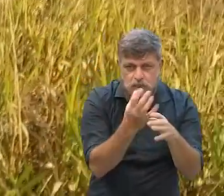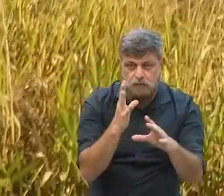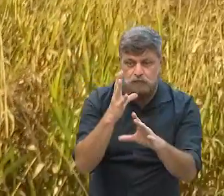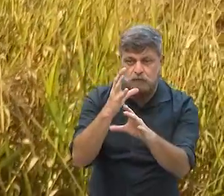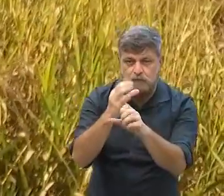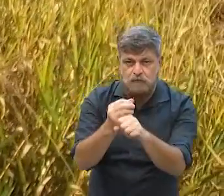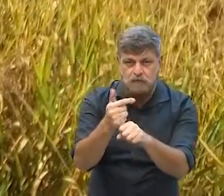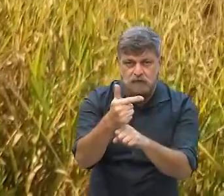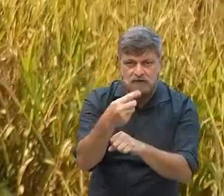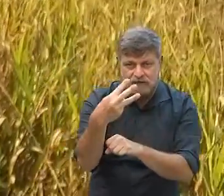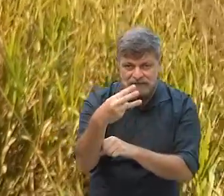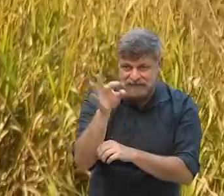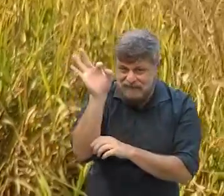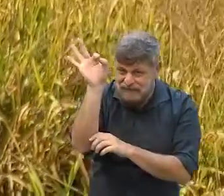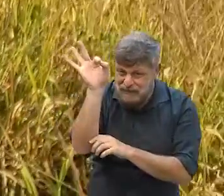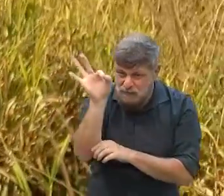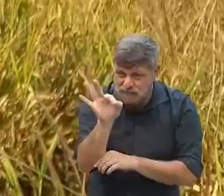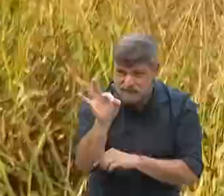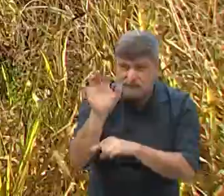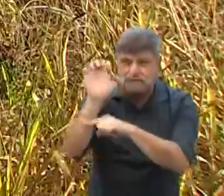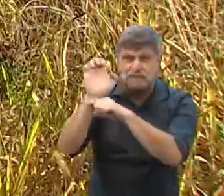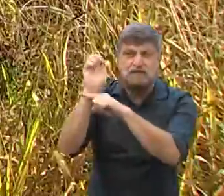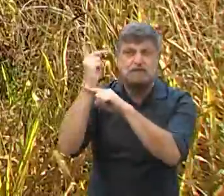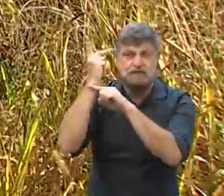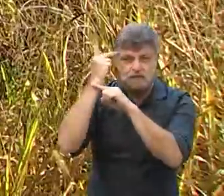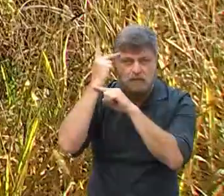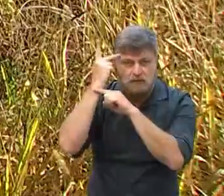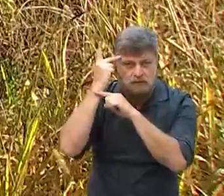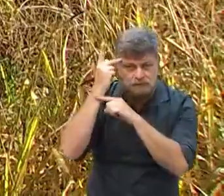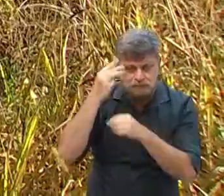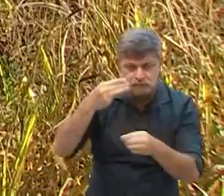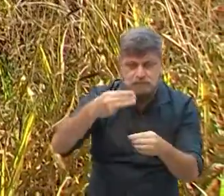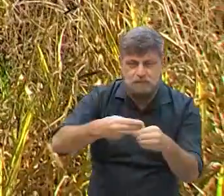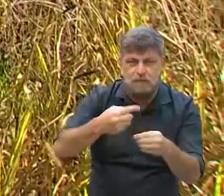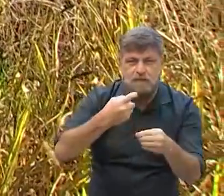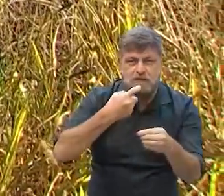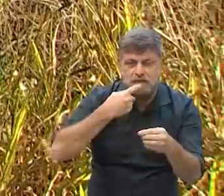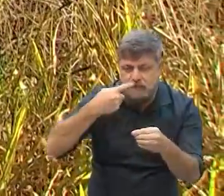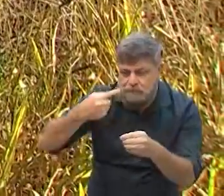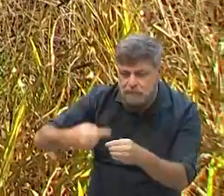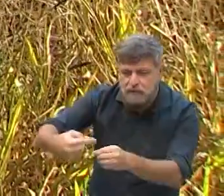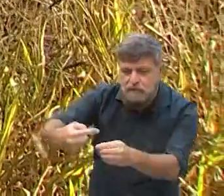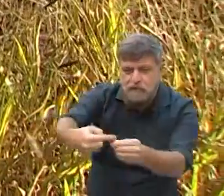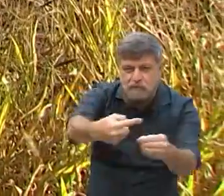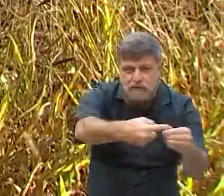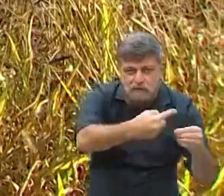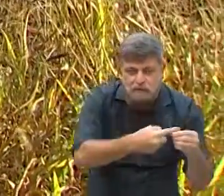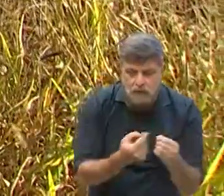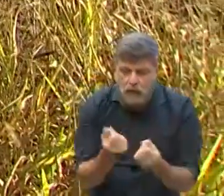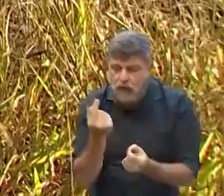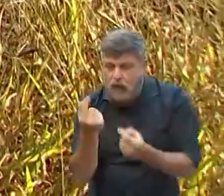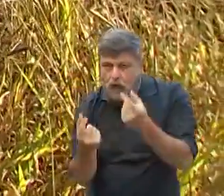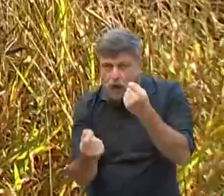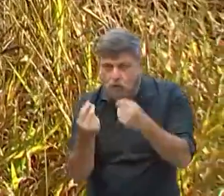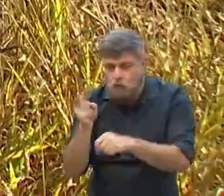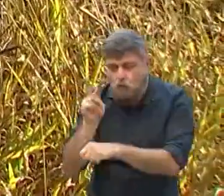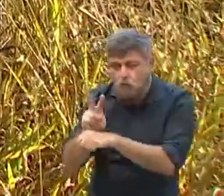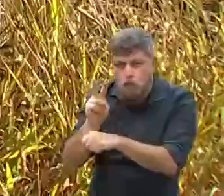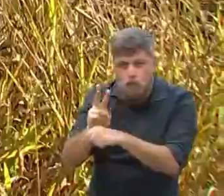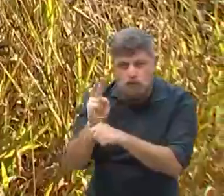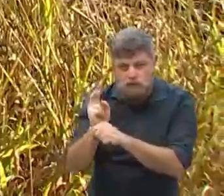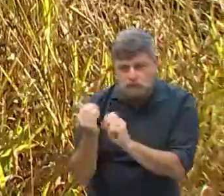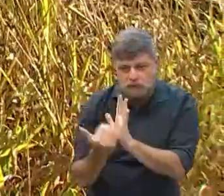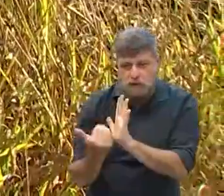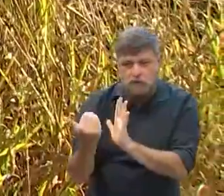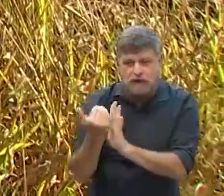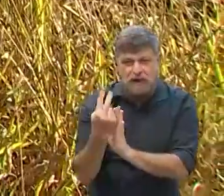23% de todo o território paulista. Na região metropolitana de Campinas, há municípios que preservam um pouco